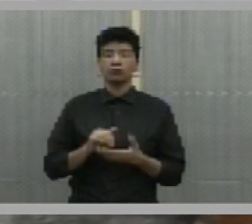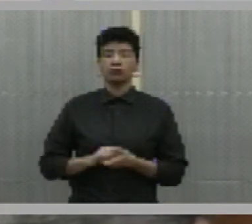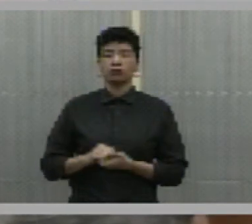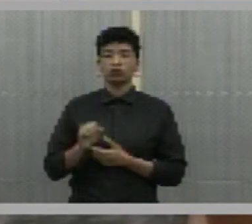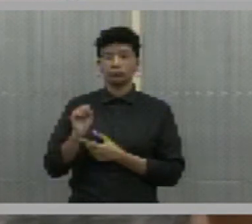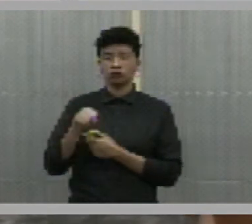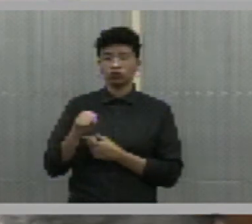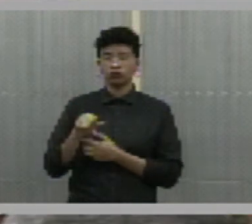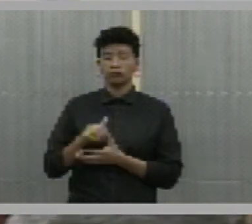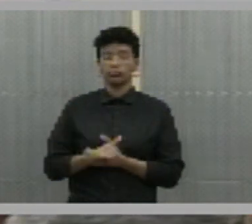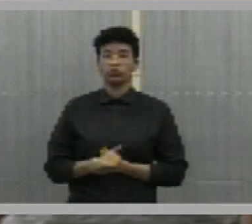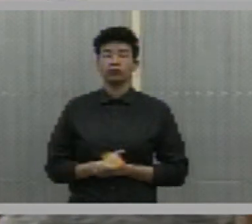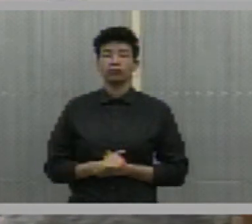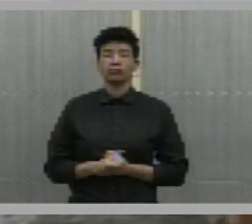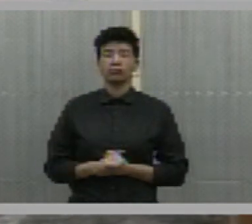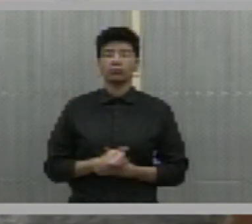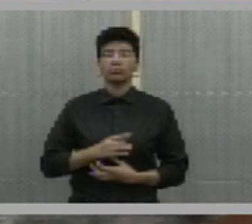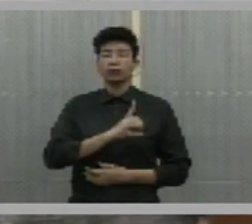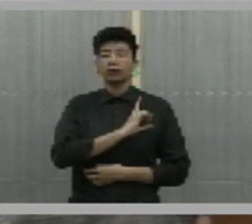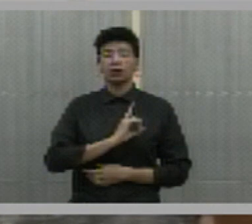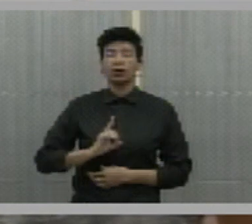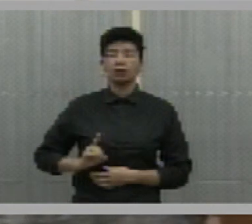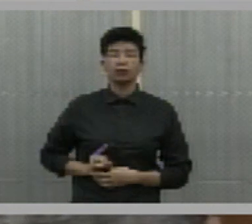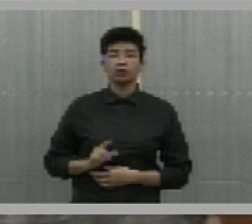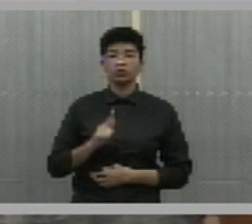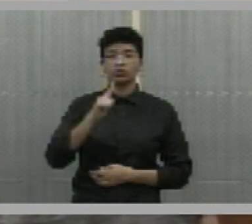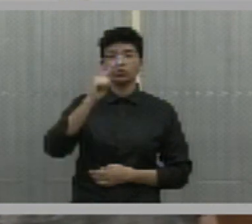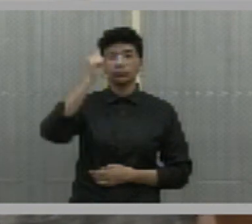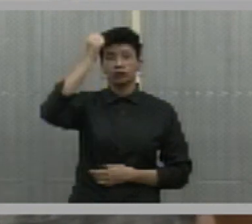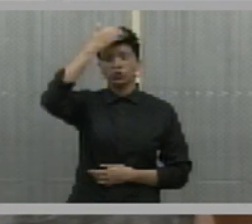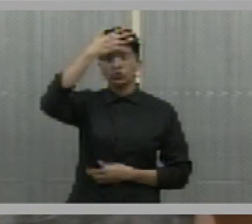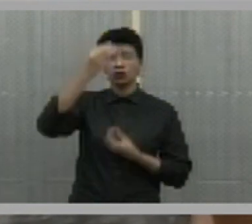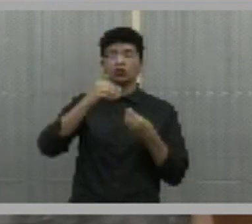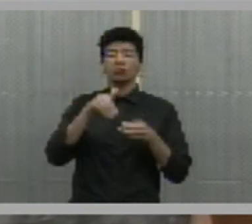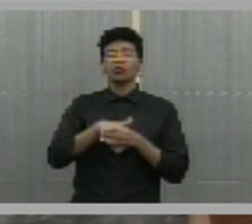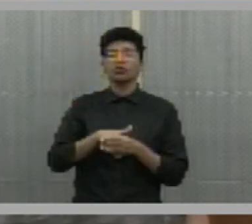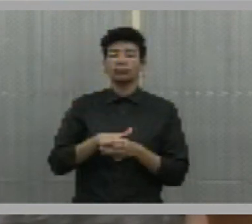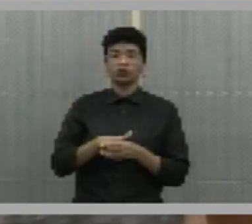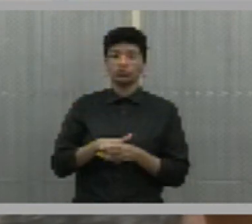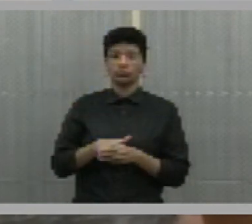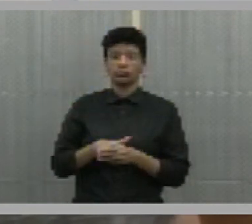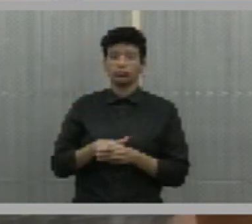Sim. Deputado Gustavo Neiva, como vota?